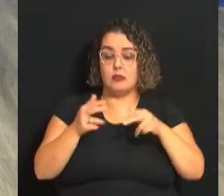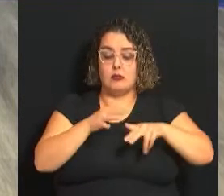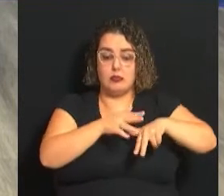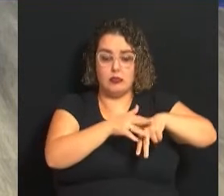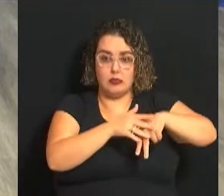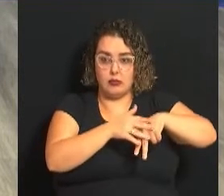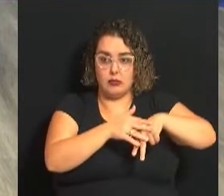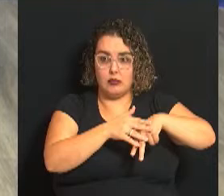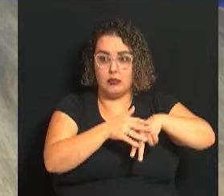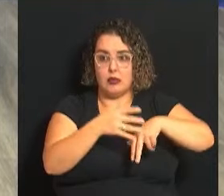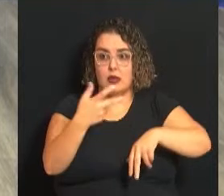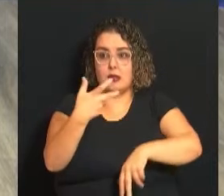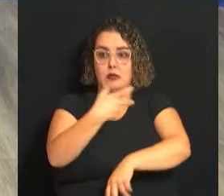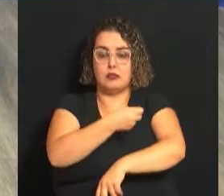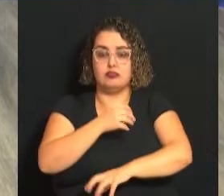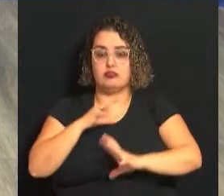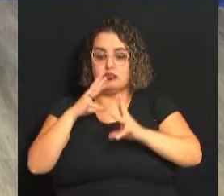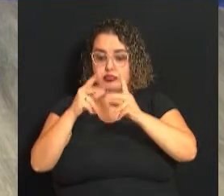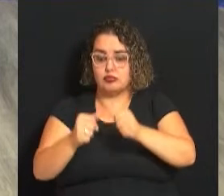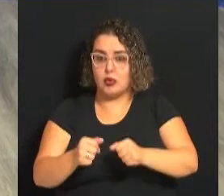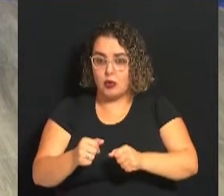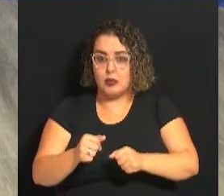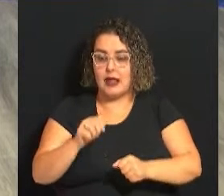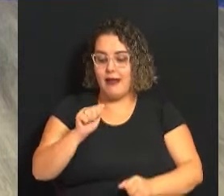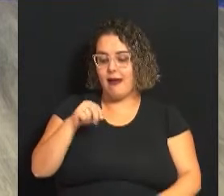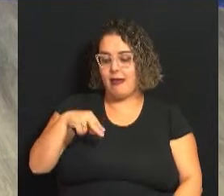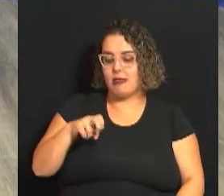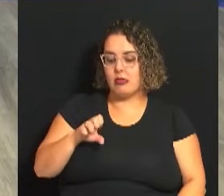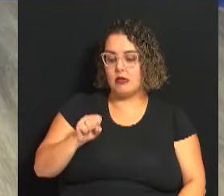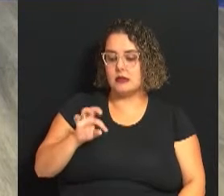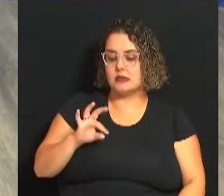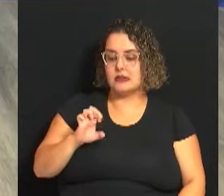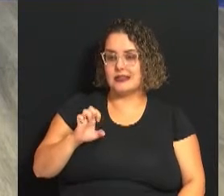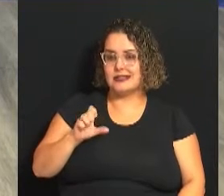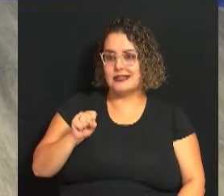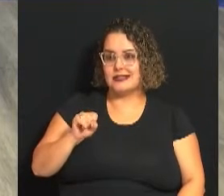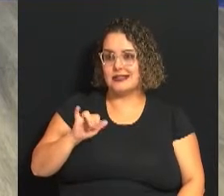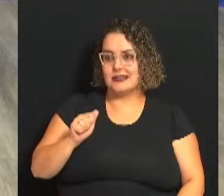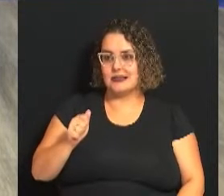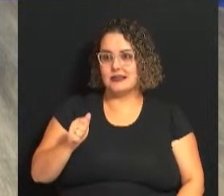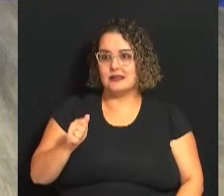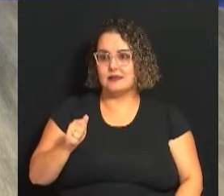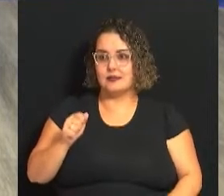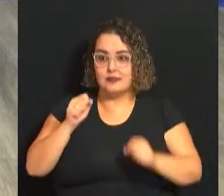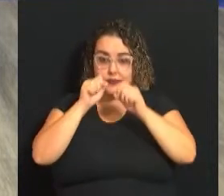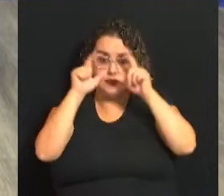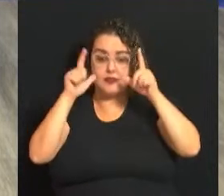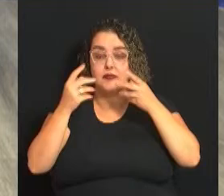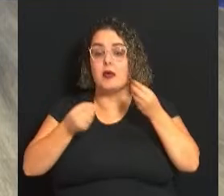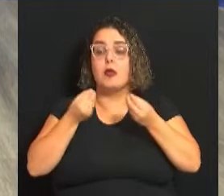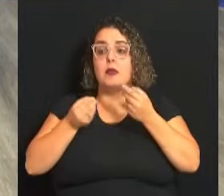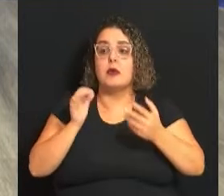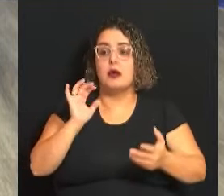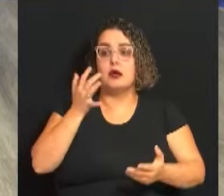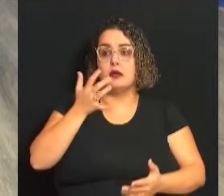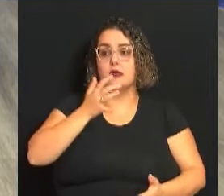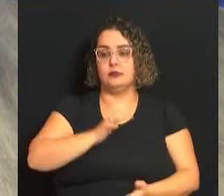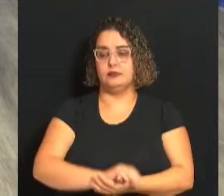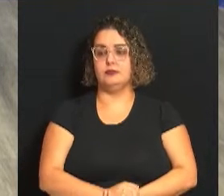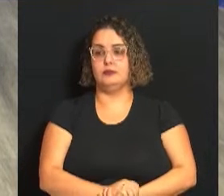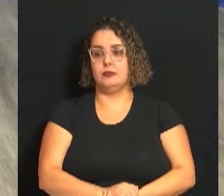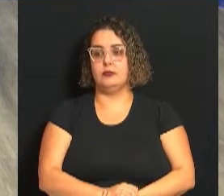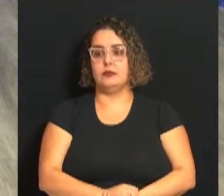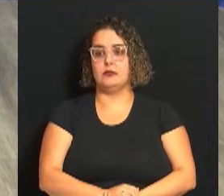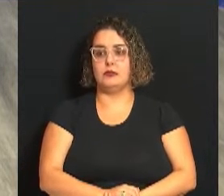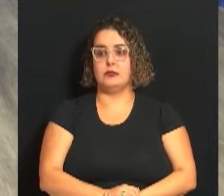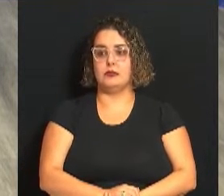anestesia geral ou tem algumas ocasiões que para ver se alguma área do cérebro foi afetada ele fica acordado? Como que funciona? O que o